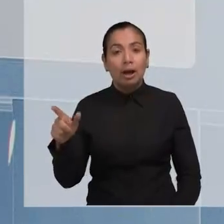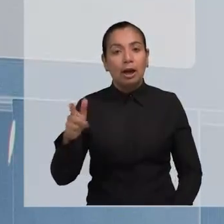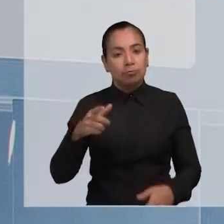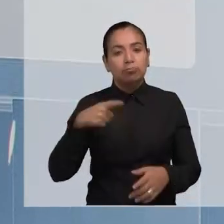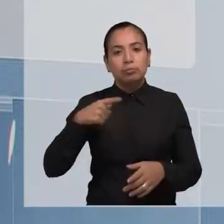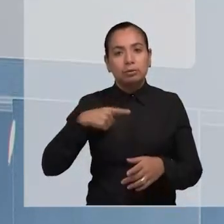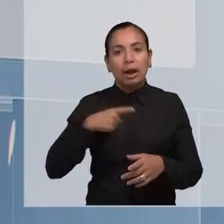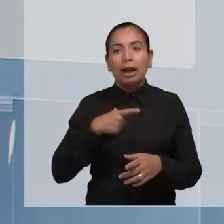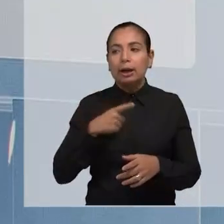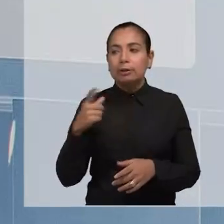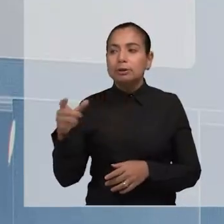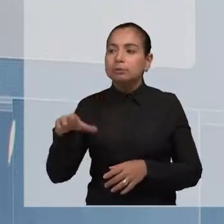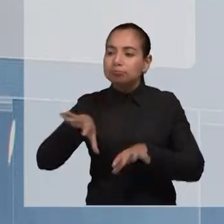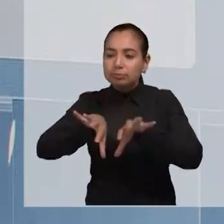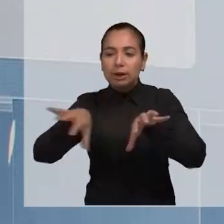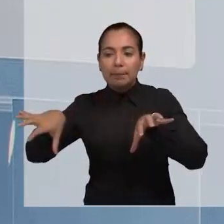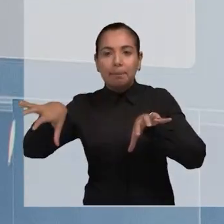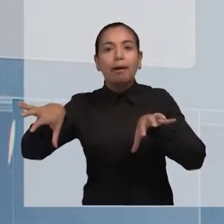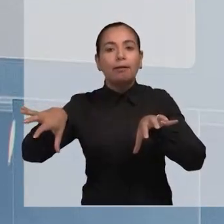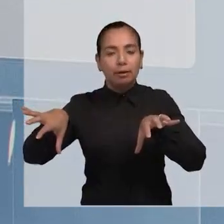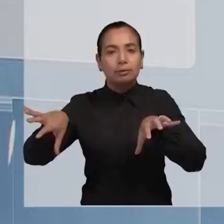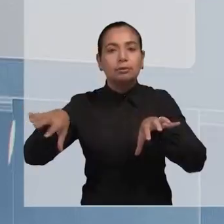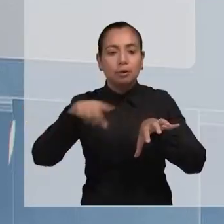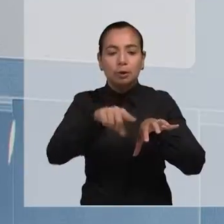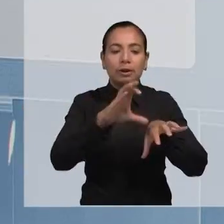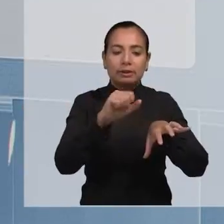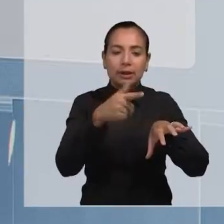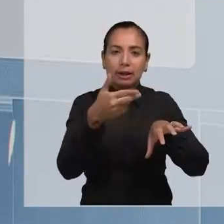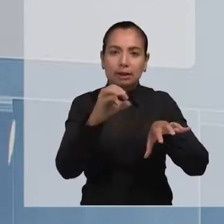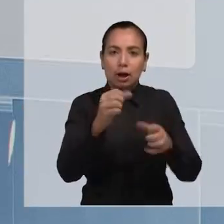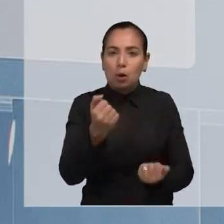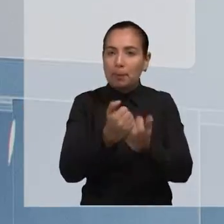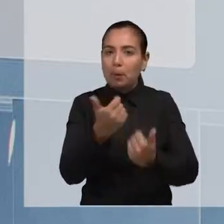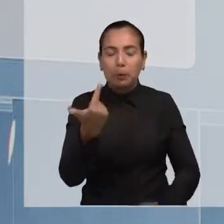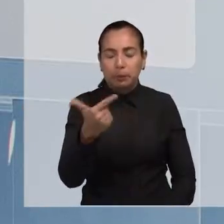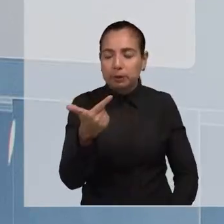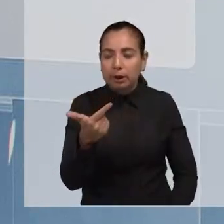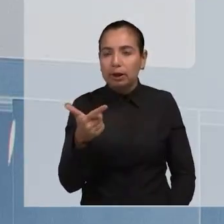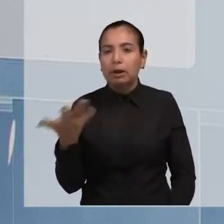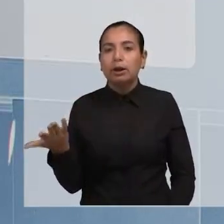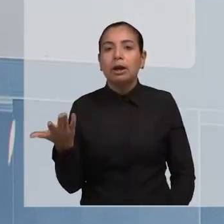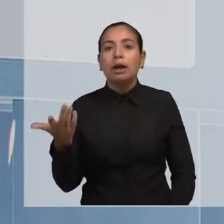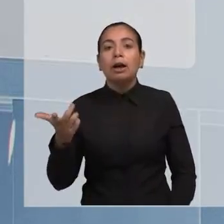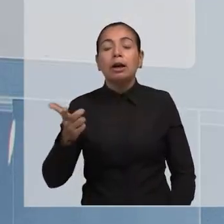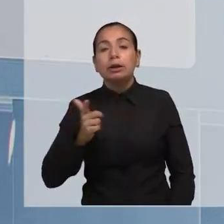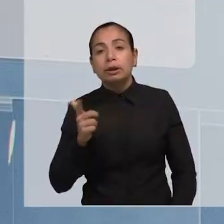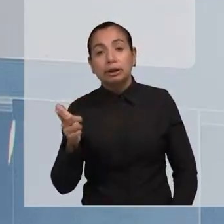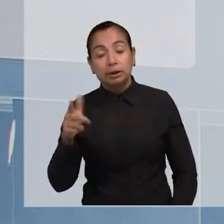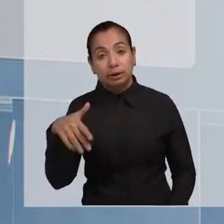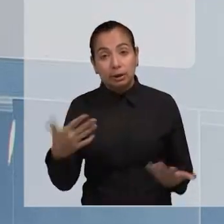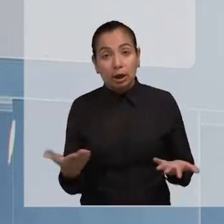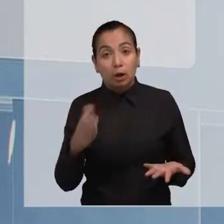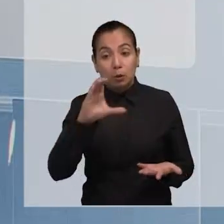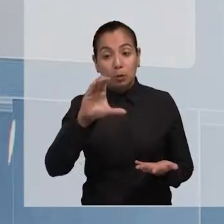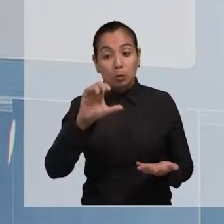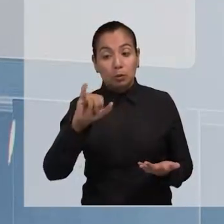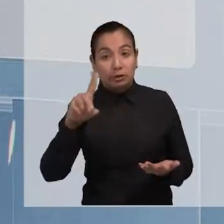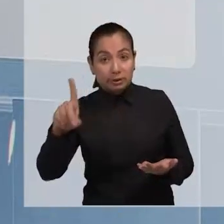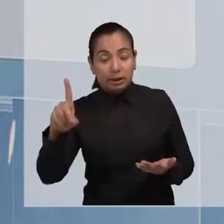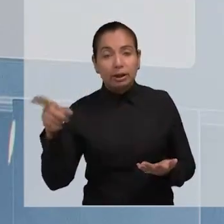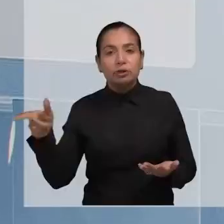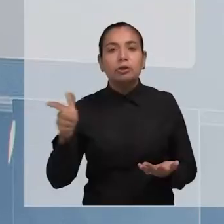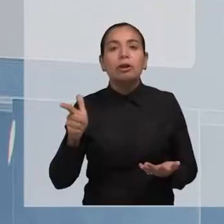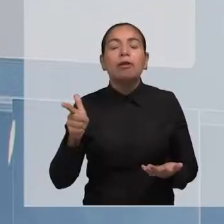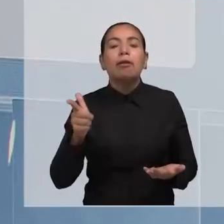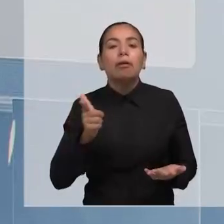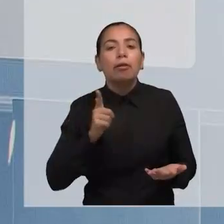Centrão, se ele conseguir o PSB, que quem faz hoje esse meio campo é o Cid, eu acho que a chance